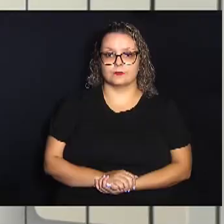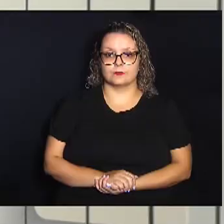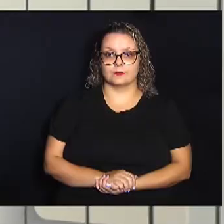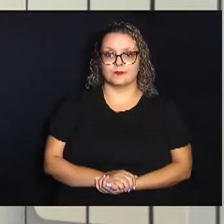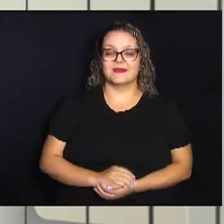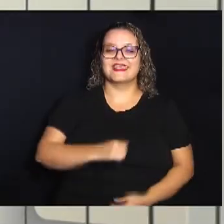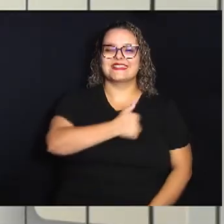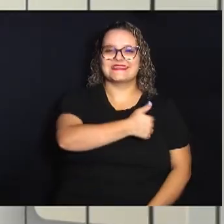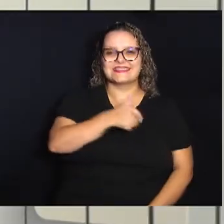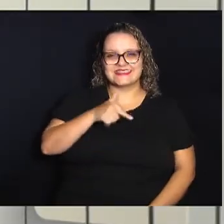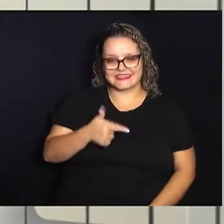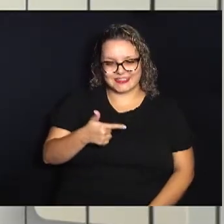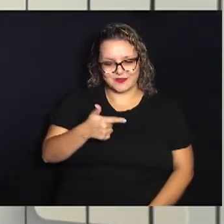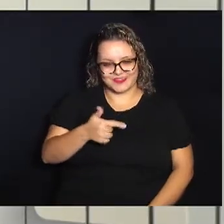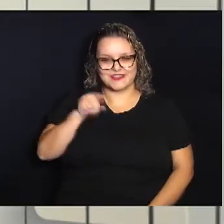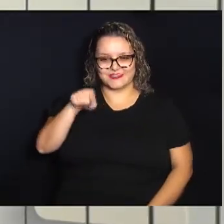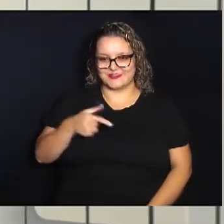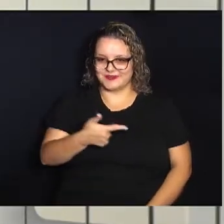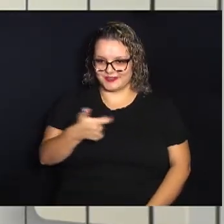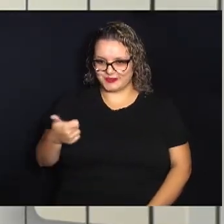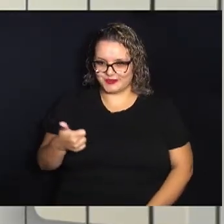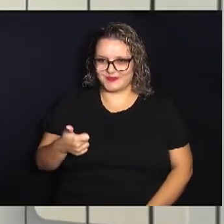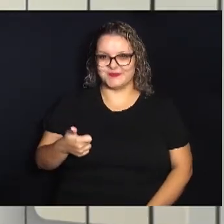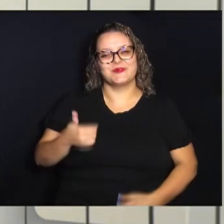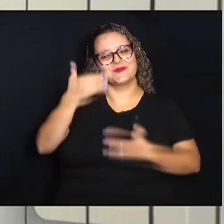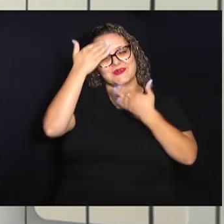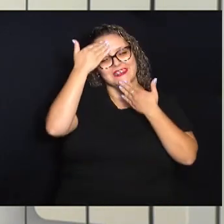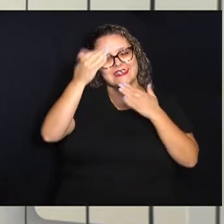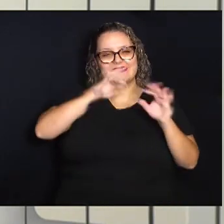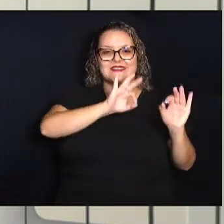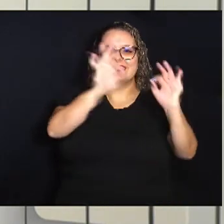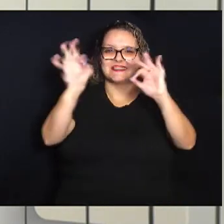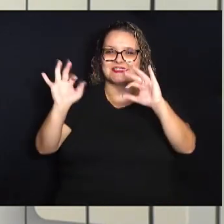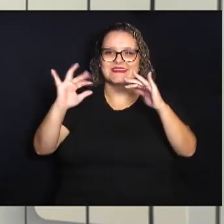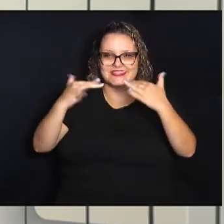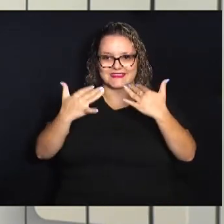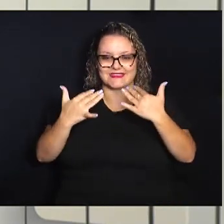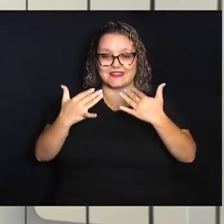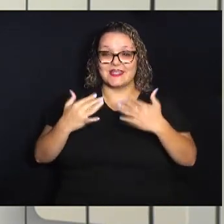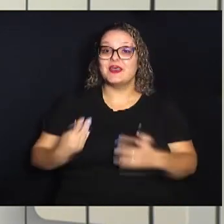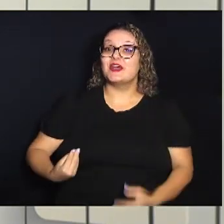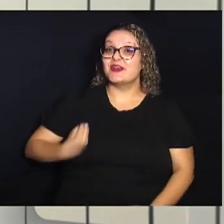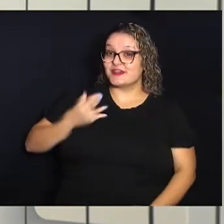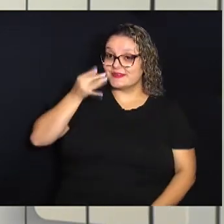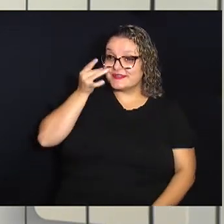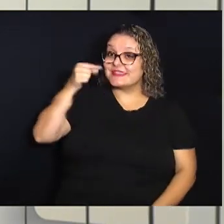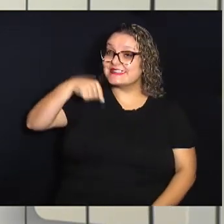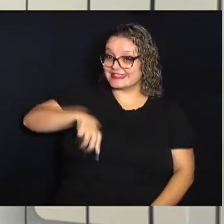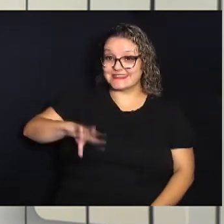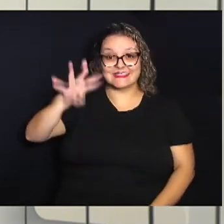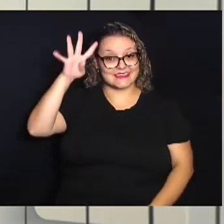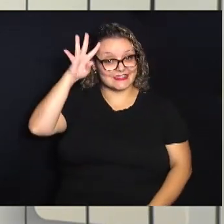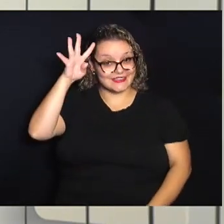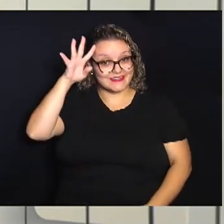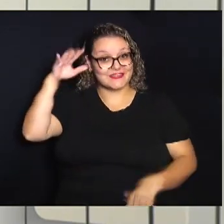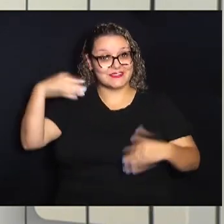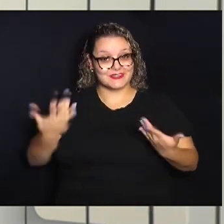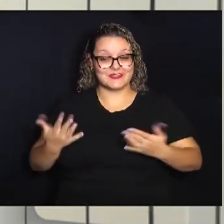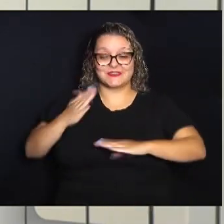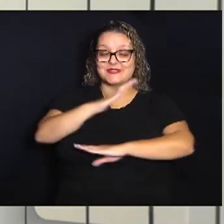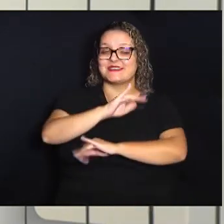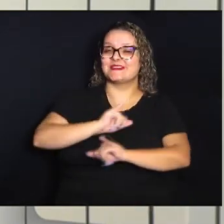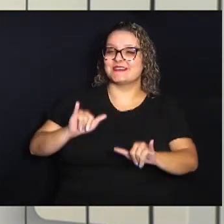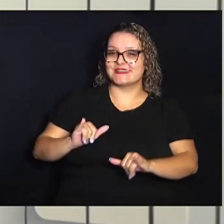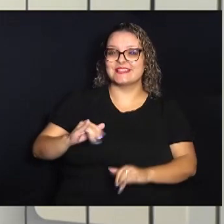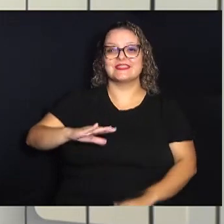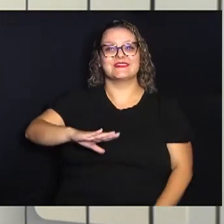Meio-dia mais 21 minutos, muito obrigado pela sua companhia, pela sua audiência. Estamos ao vivo nesta quarta-feira, o Jornal Câmara